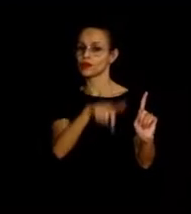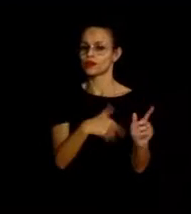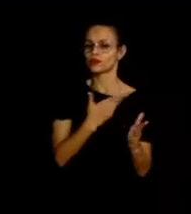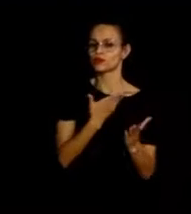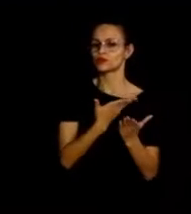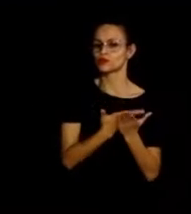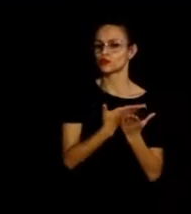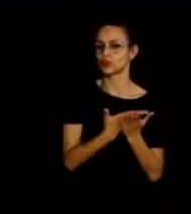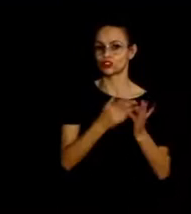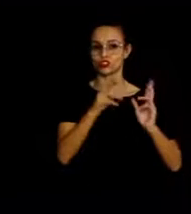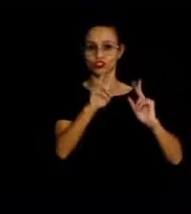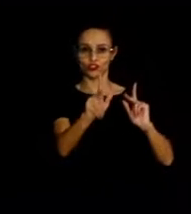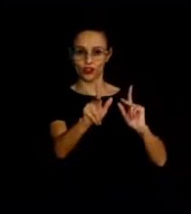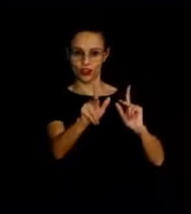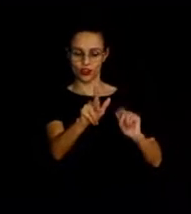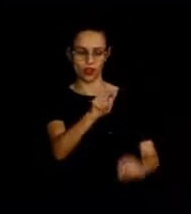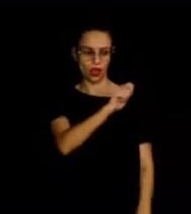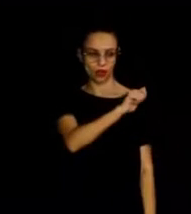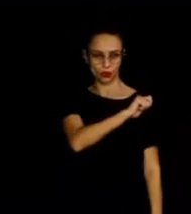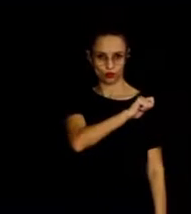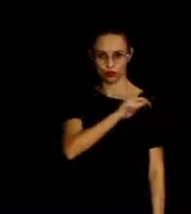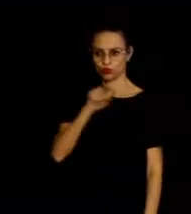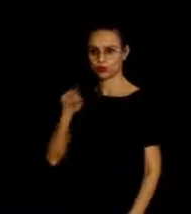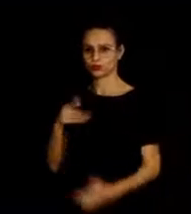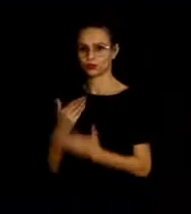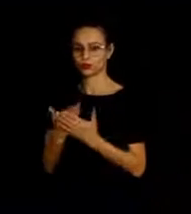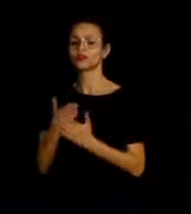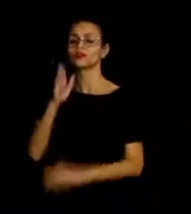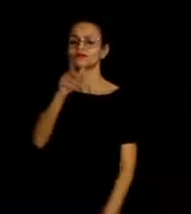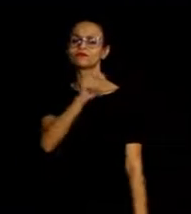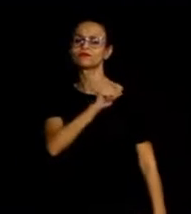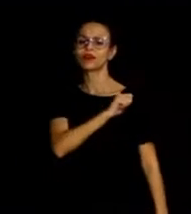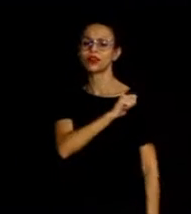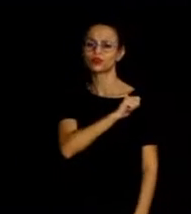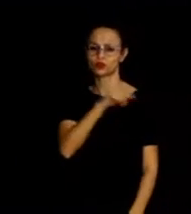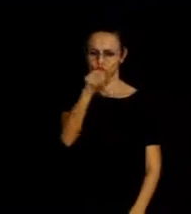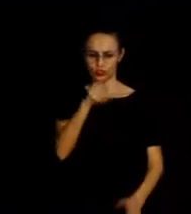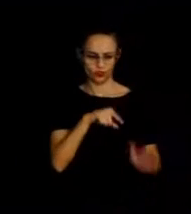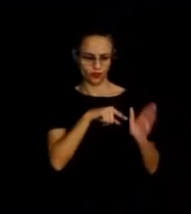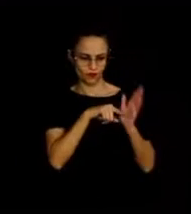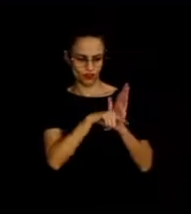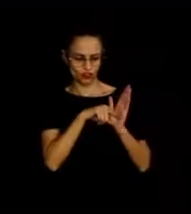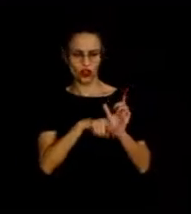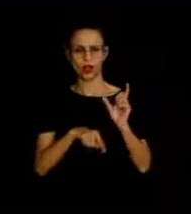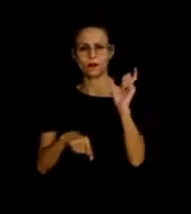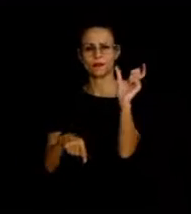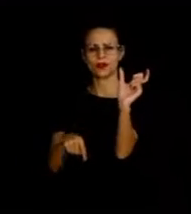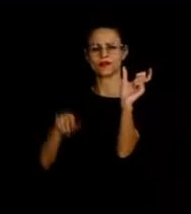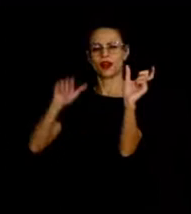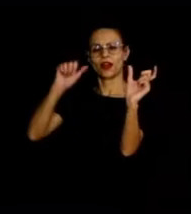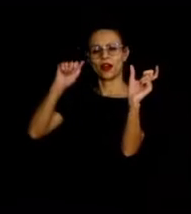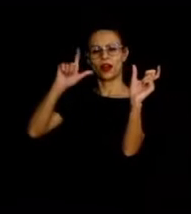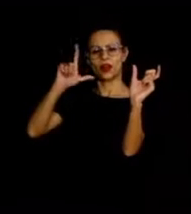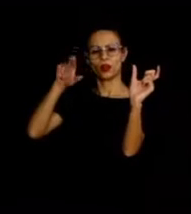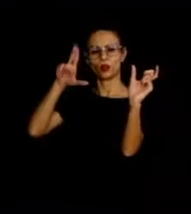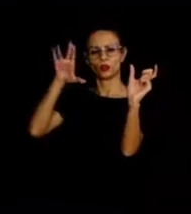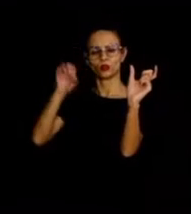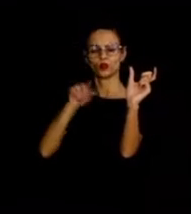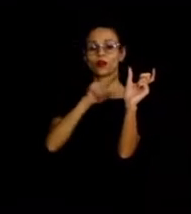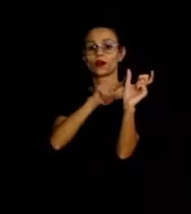são coisas diferentes aluno se você for investigar a origem da palavra é